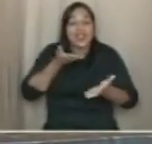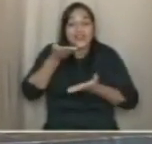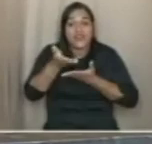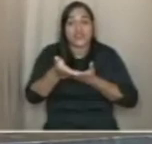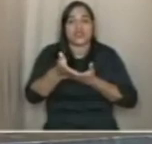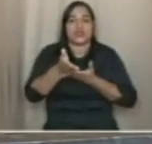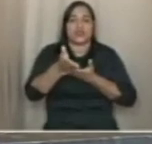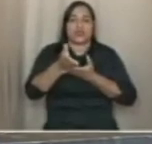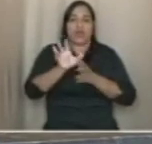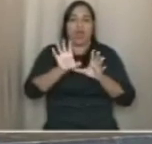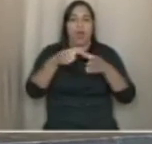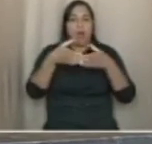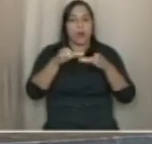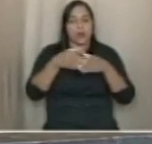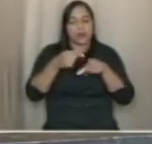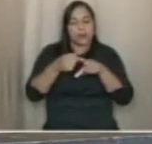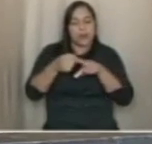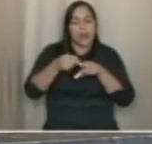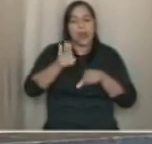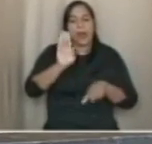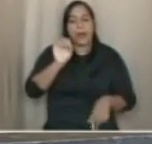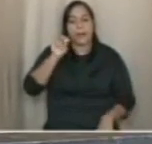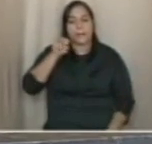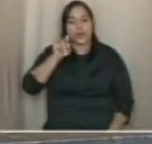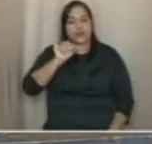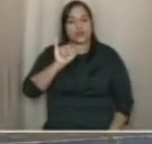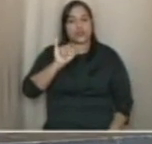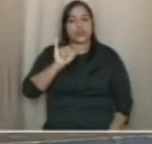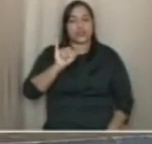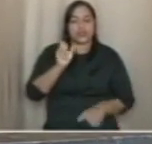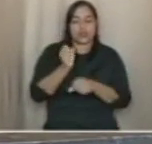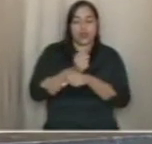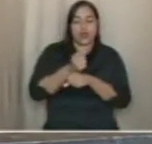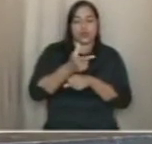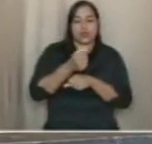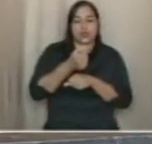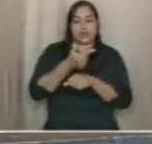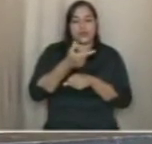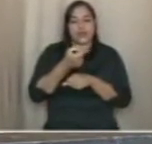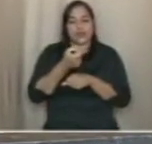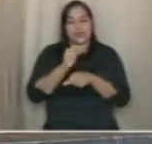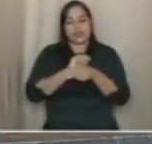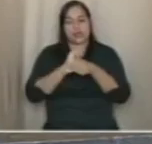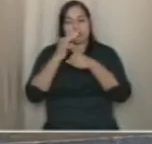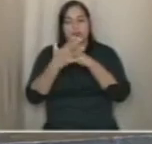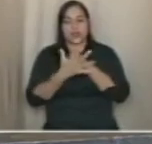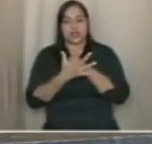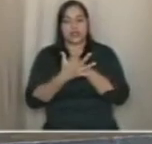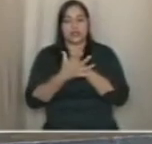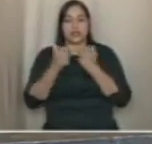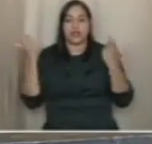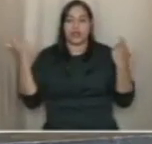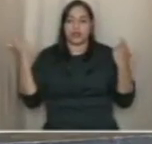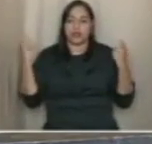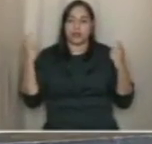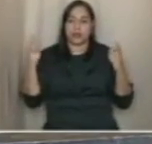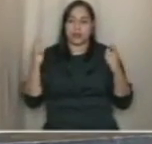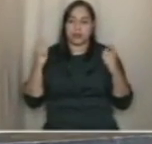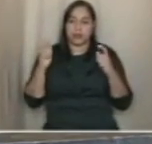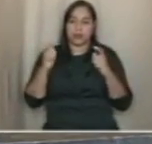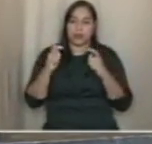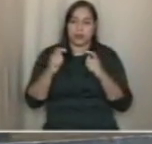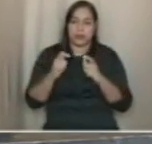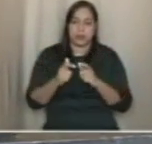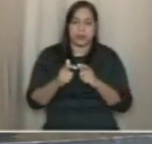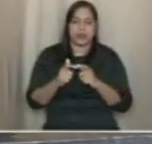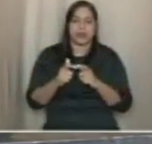Bongi. O ano de 2020, a gente com a pandemia, eles vieram diminuindo a frota